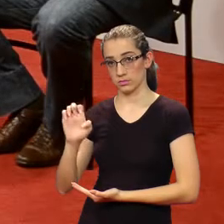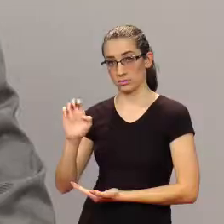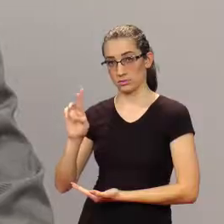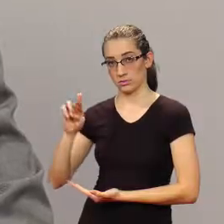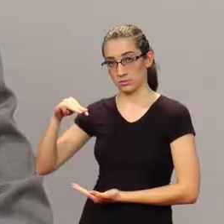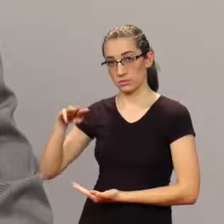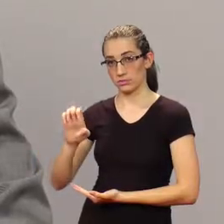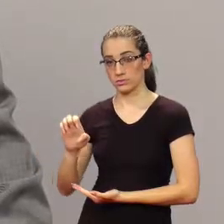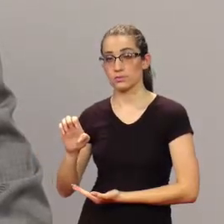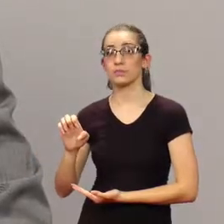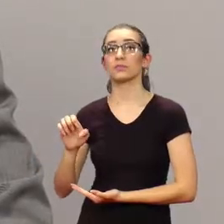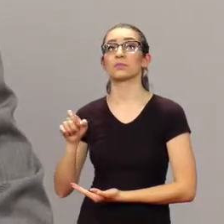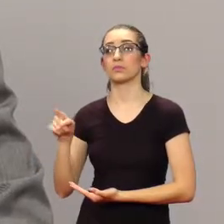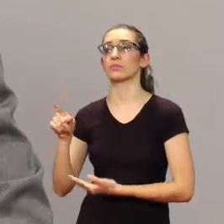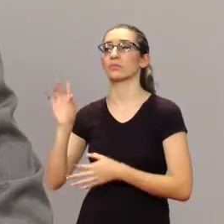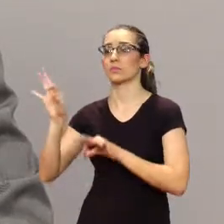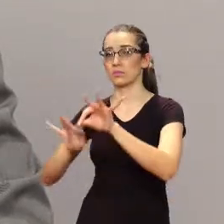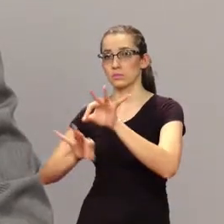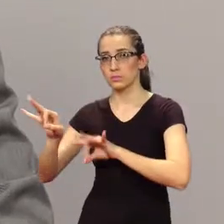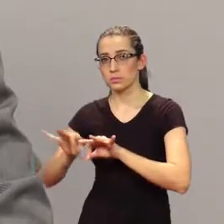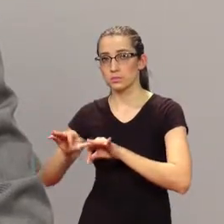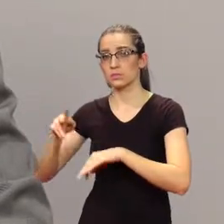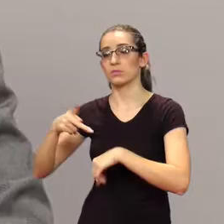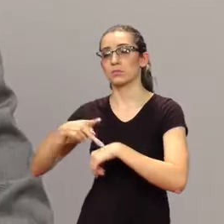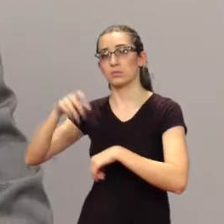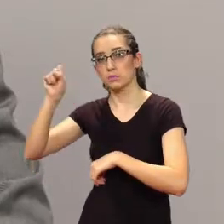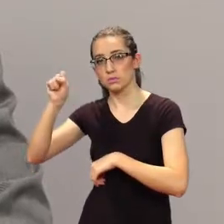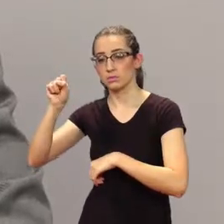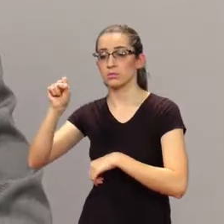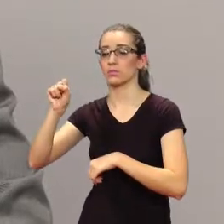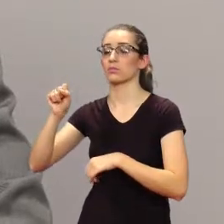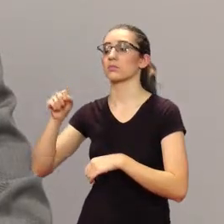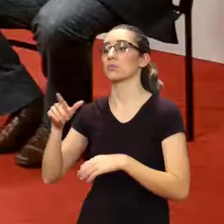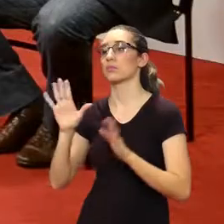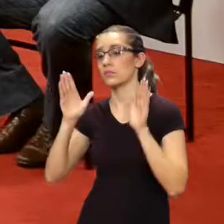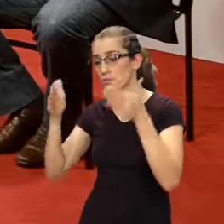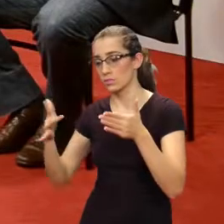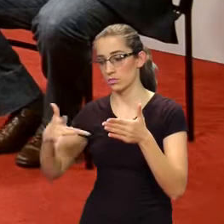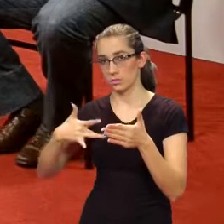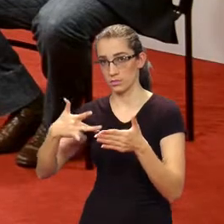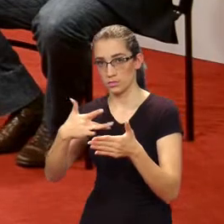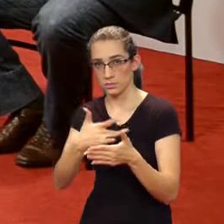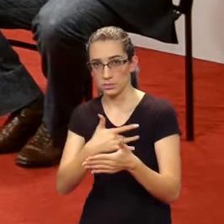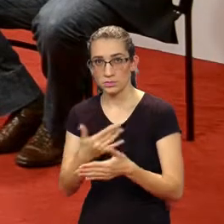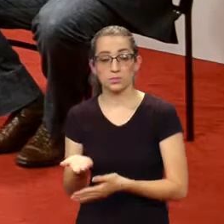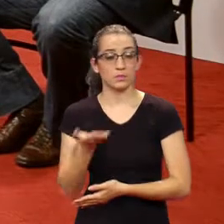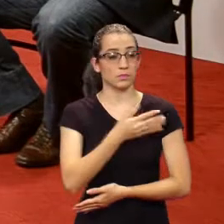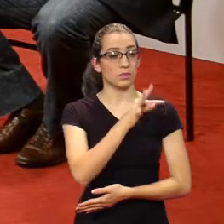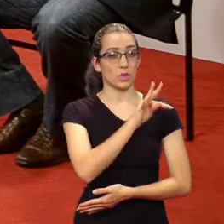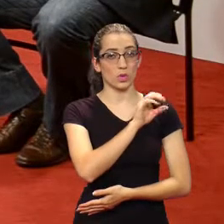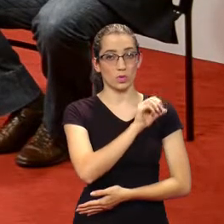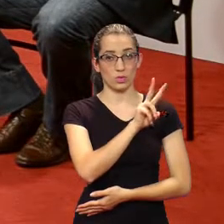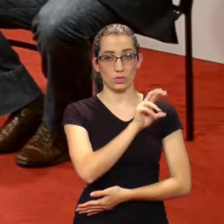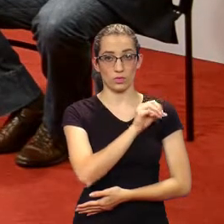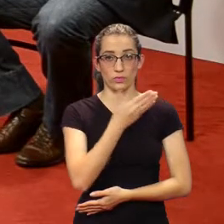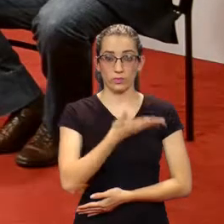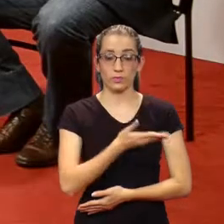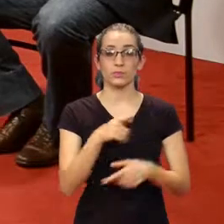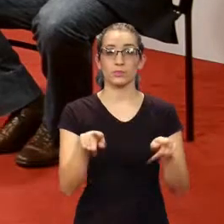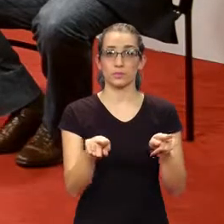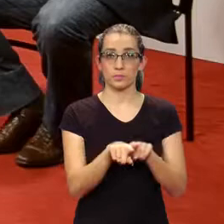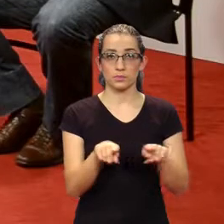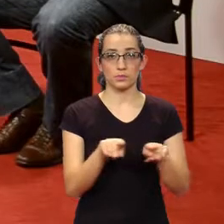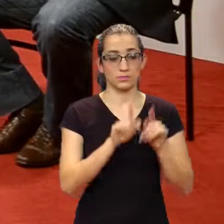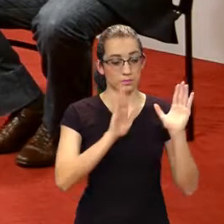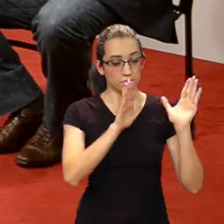Arossi, do Programa de Pós-Graduação em Promoção da Saúde, e também o professor Maximiano Ferreira Tovo, também do Programa de Pós-Graduação